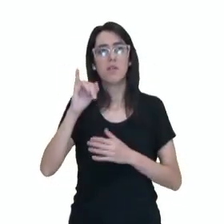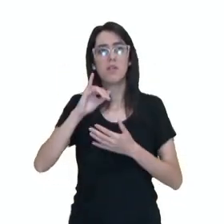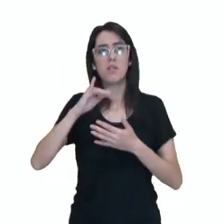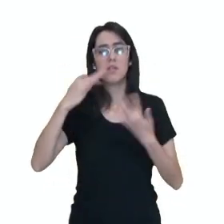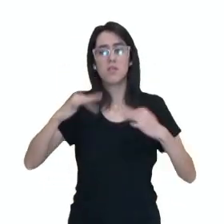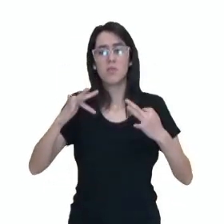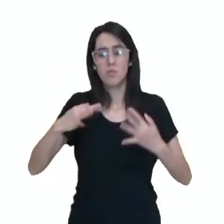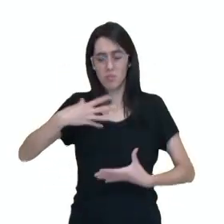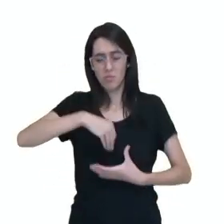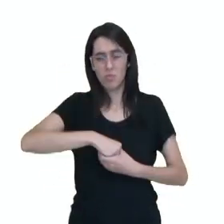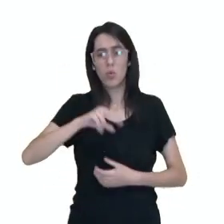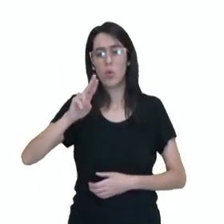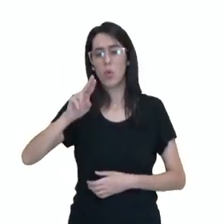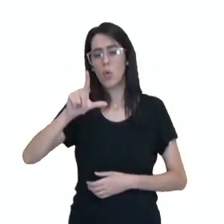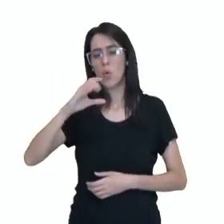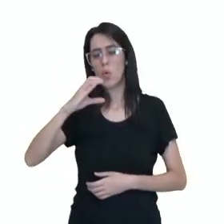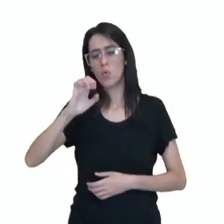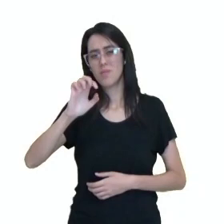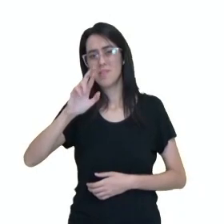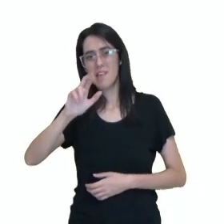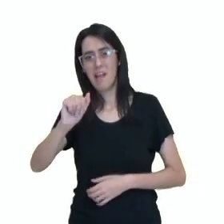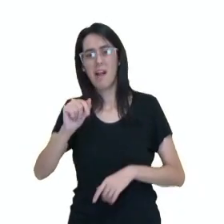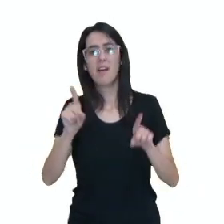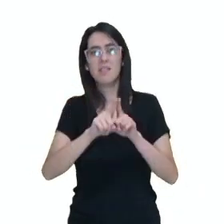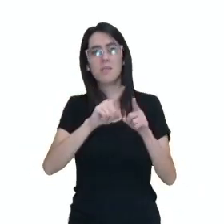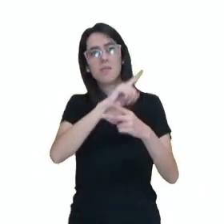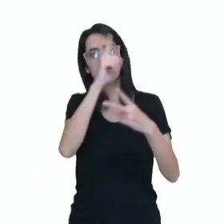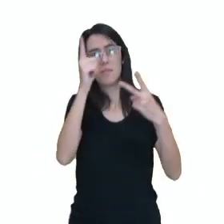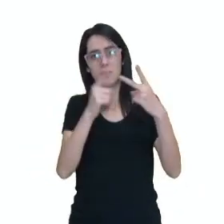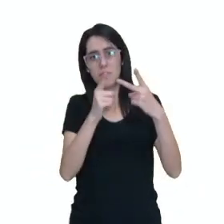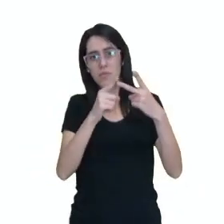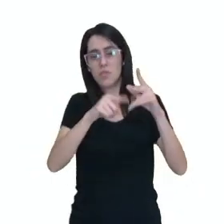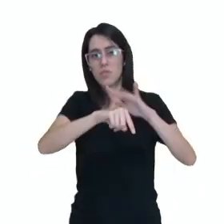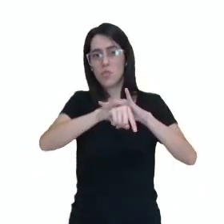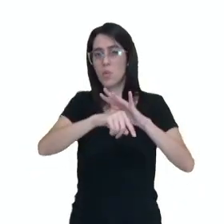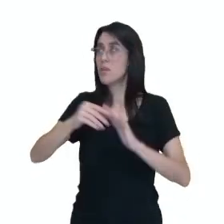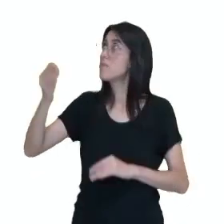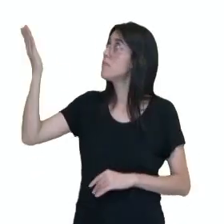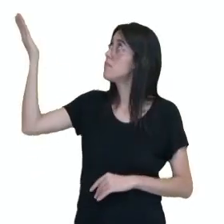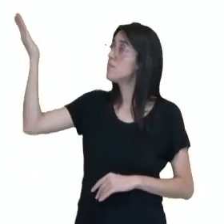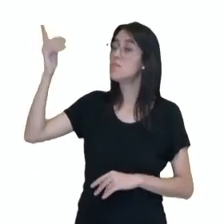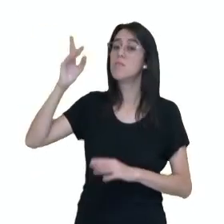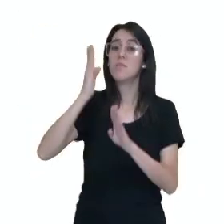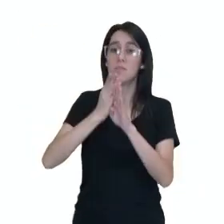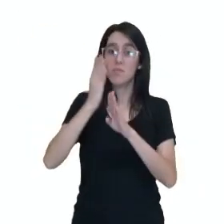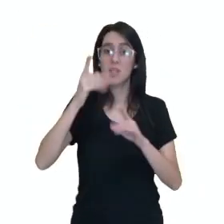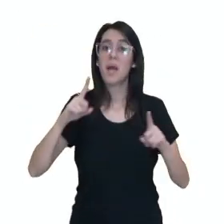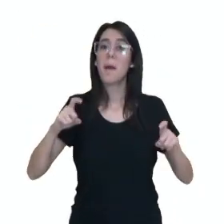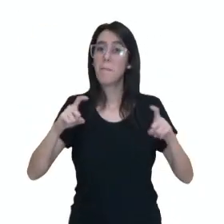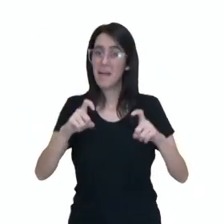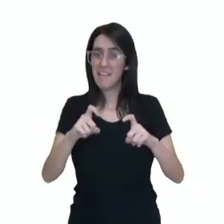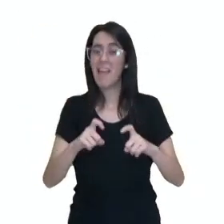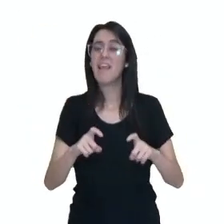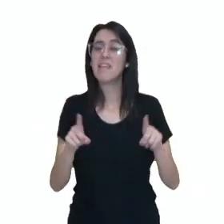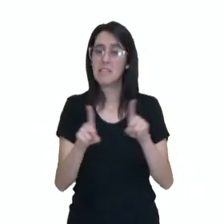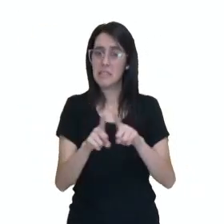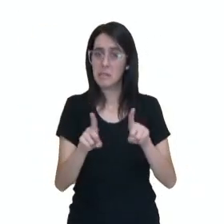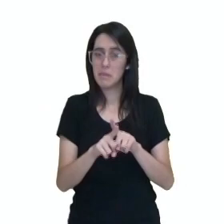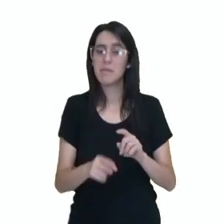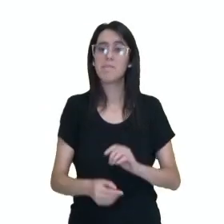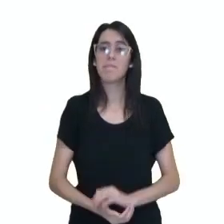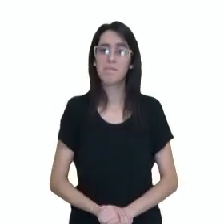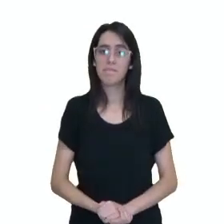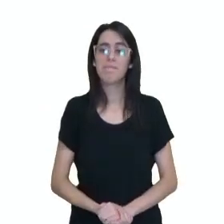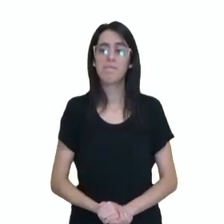infectada. O linfogranuloma venéreo, LGV, né, que é causado também por uma bactéria, que é a Chlamydia trachomatis, tá?